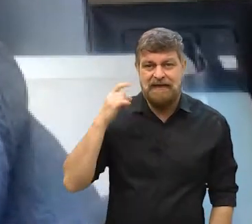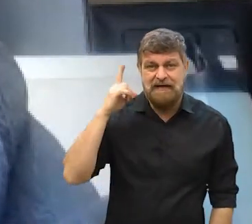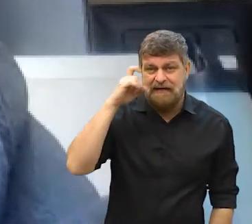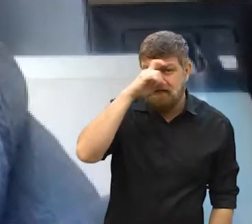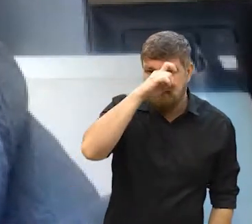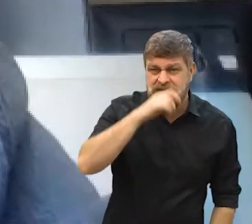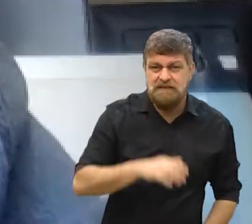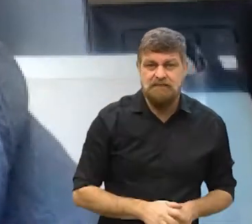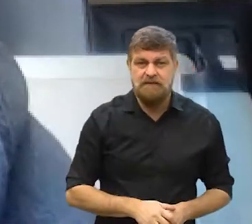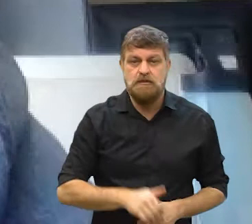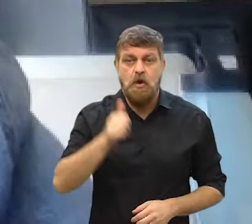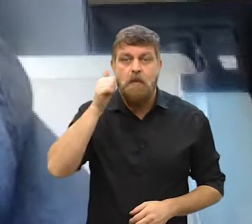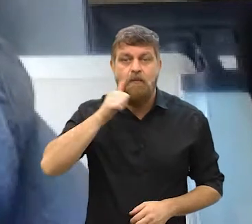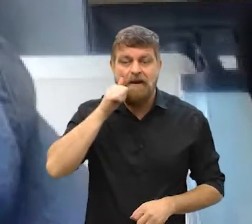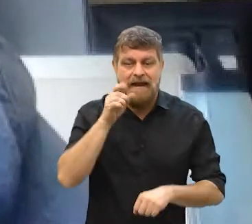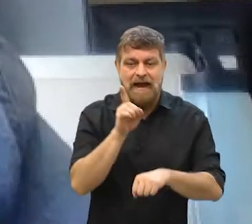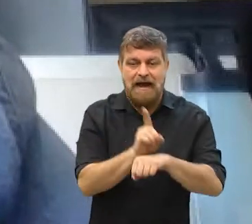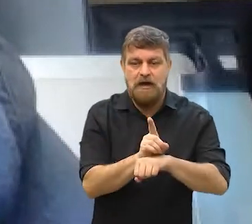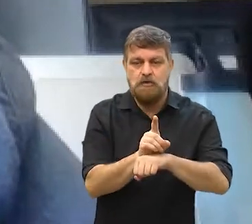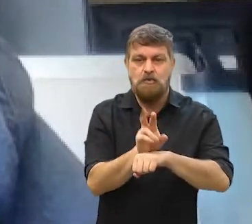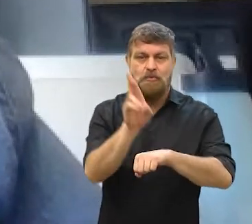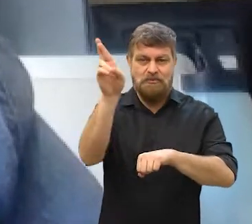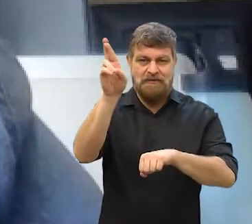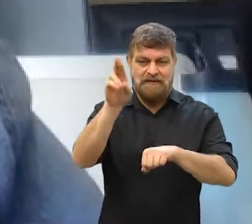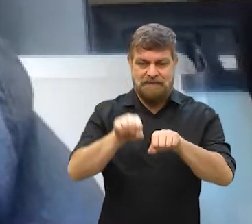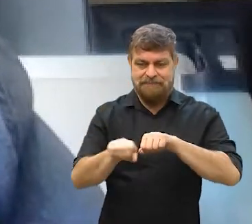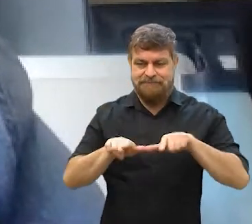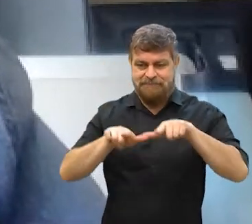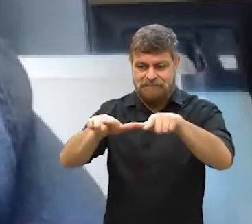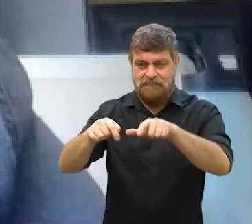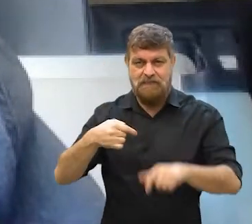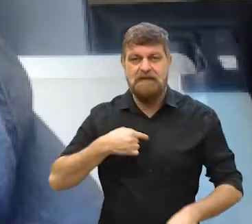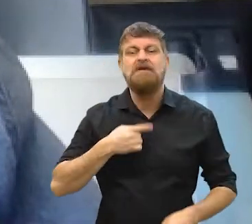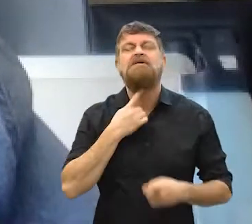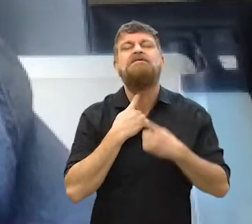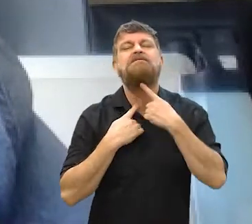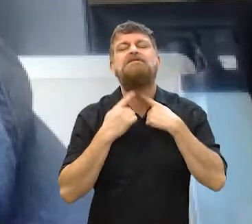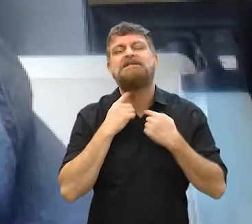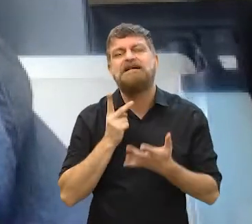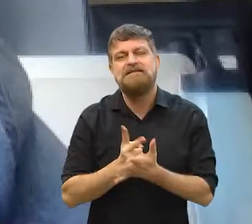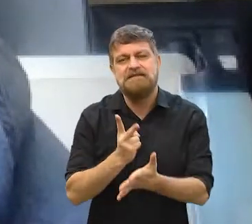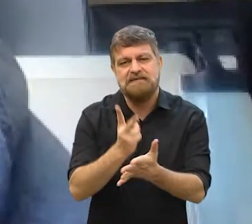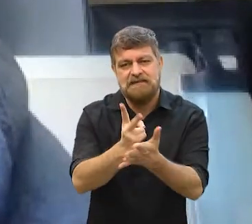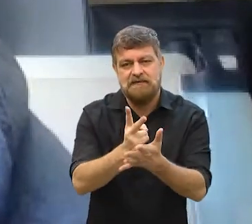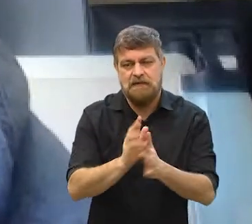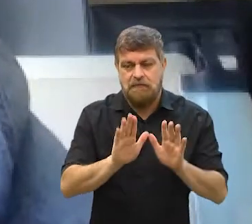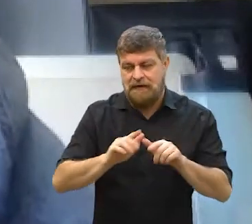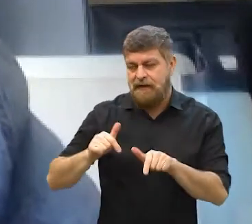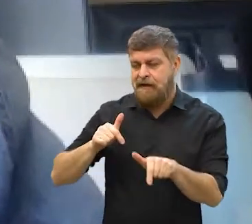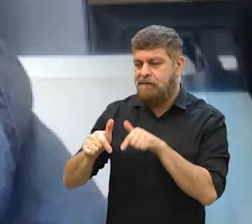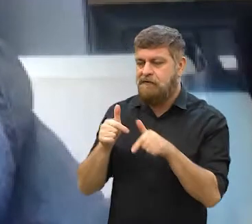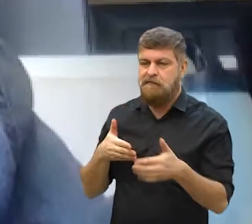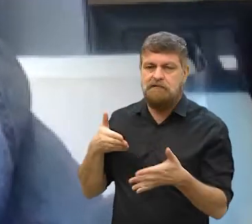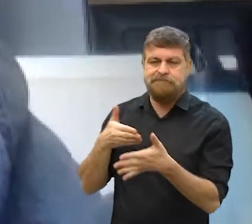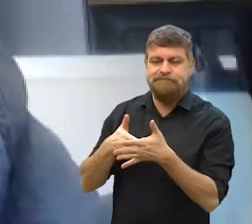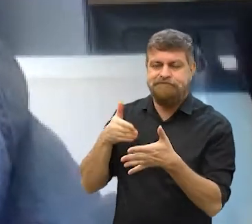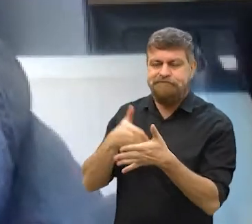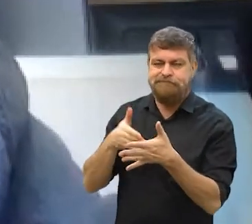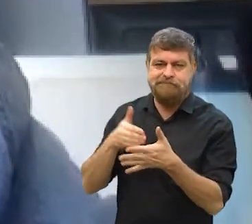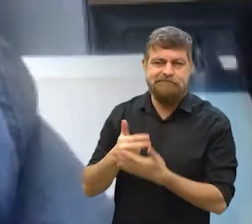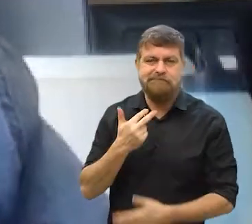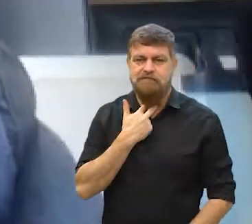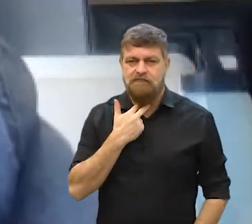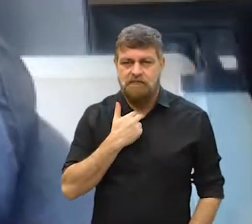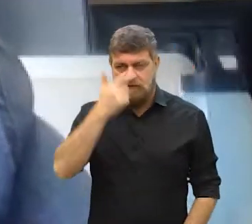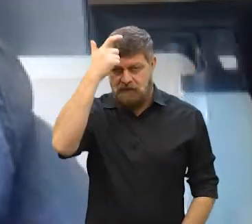feminino terminar o doutorado. E eu sempre quis fazer o doutorado, mas sempre o trabalho me atrapalhou bastante, né? Porque eu